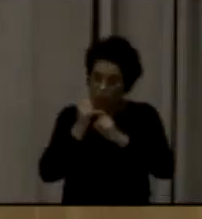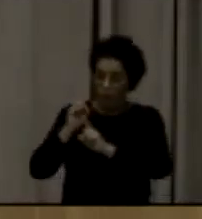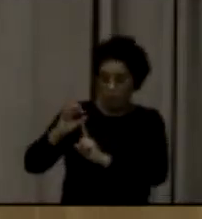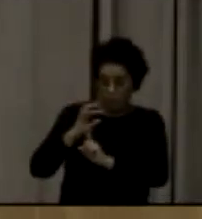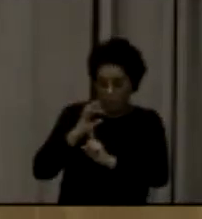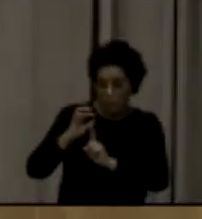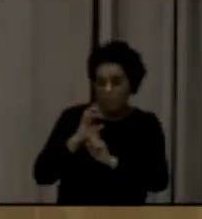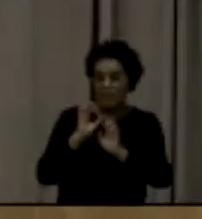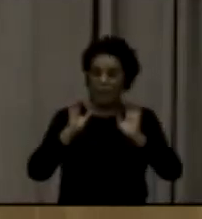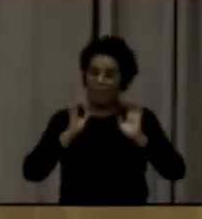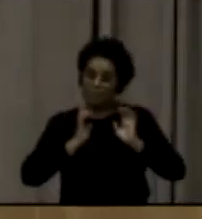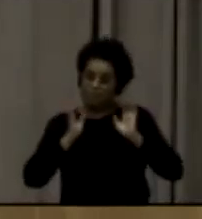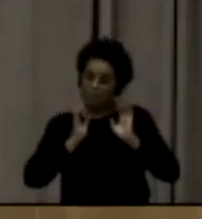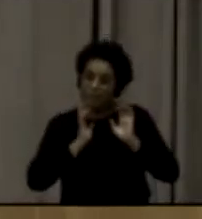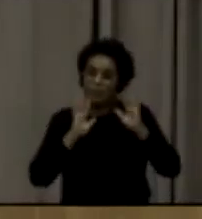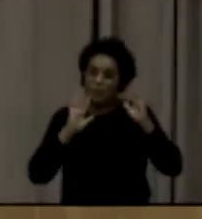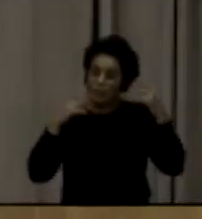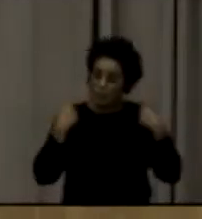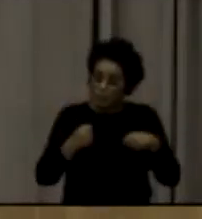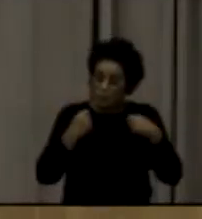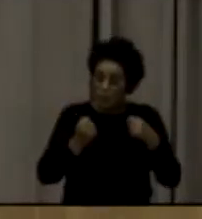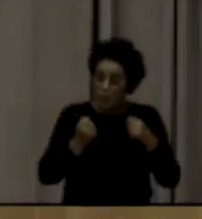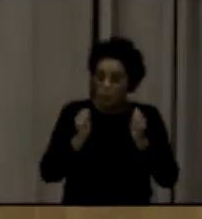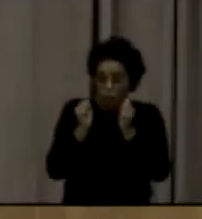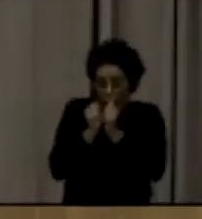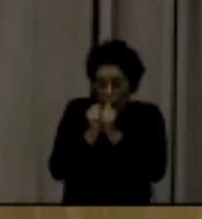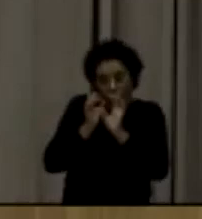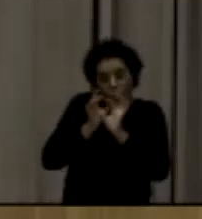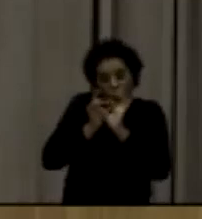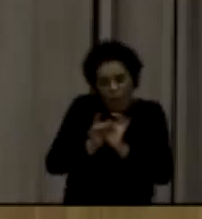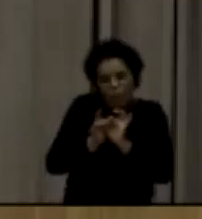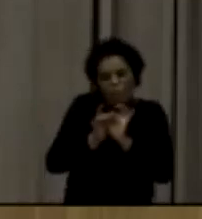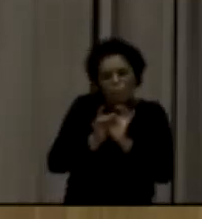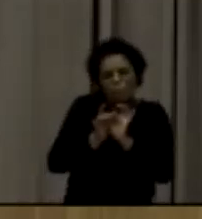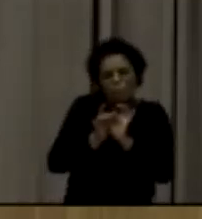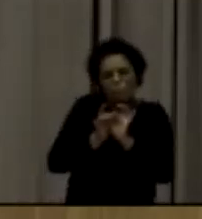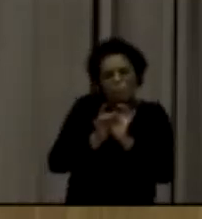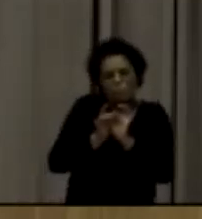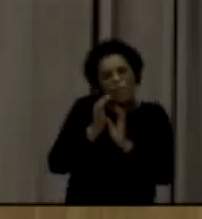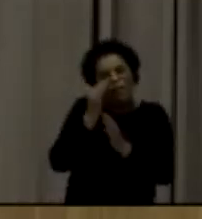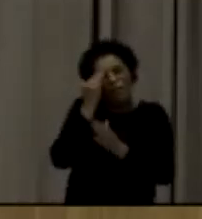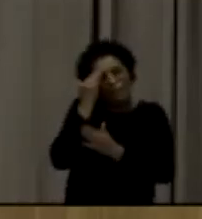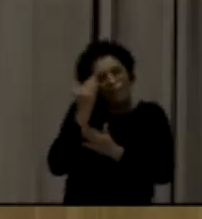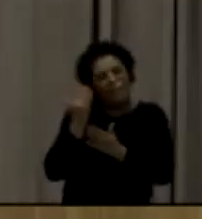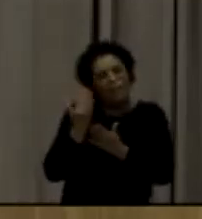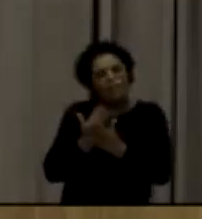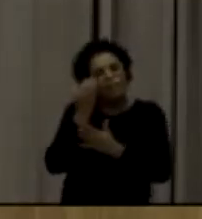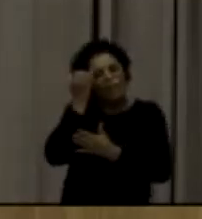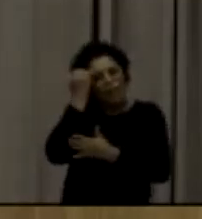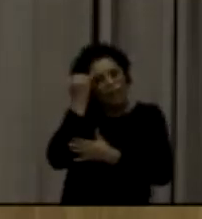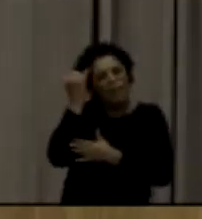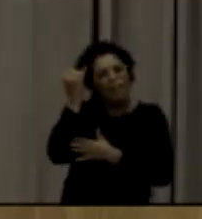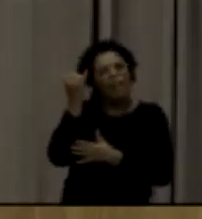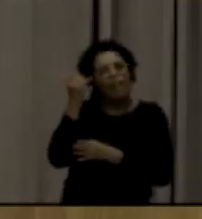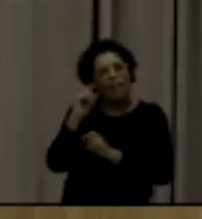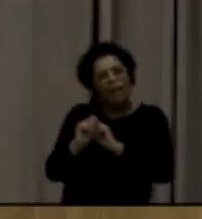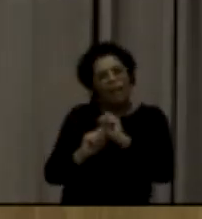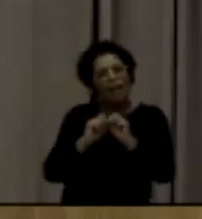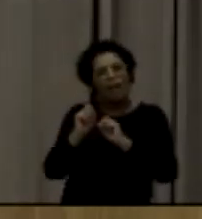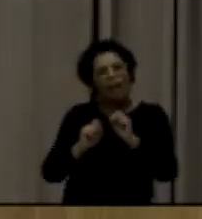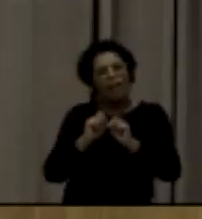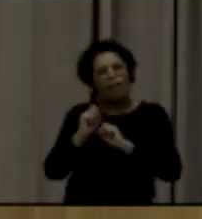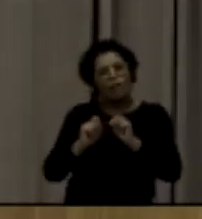Mas nós teremos que ser bons entre nós. E eu acredito que a ideia